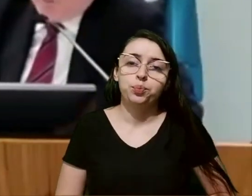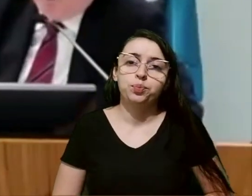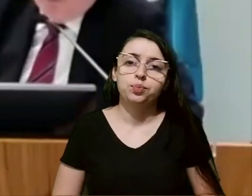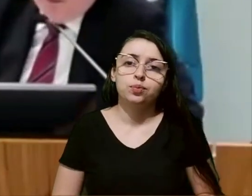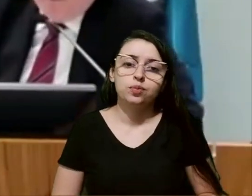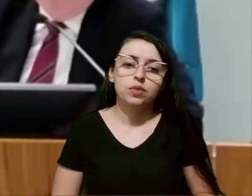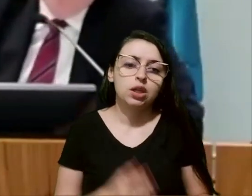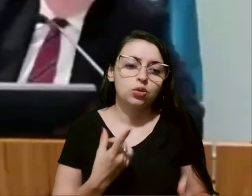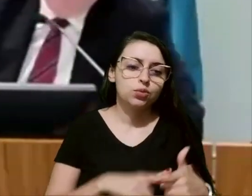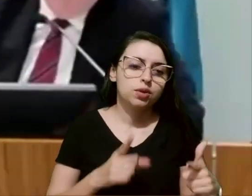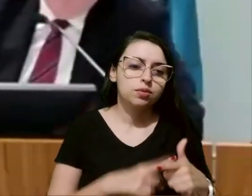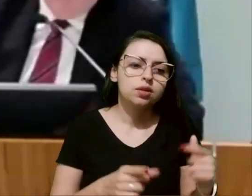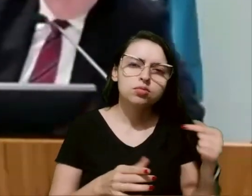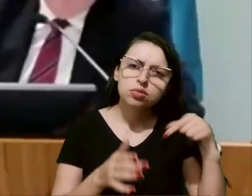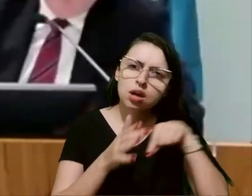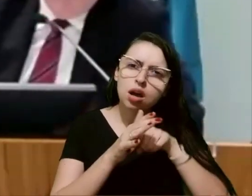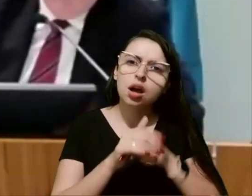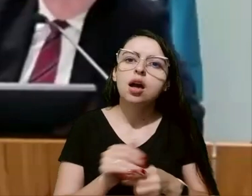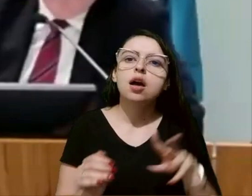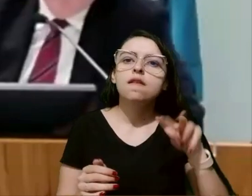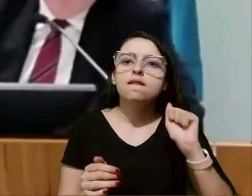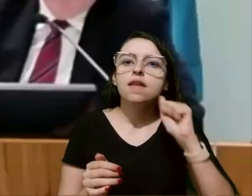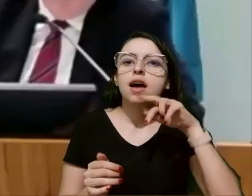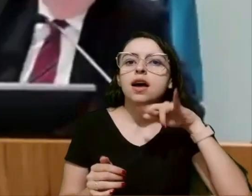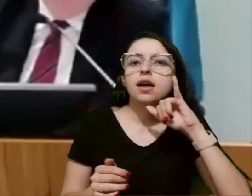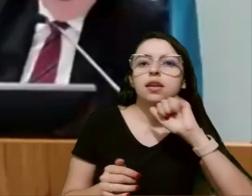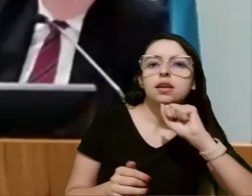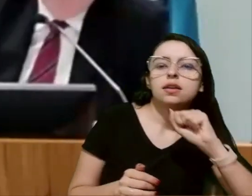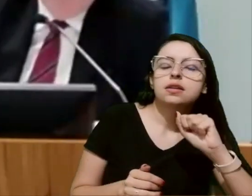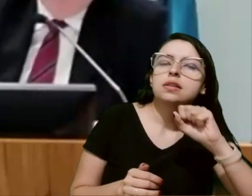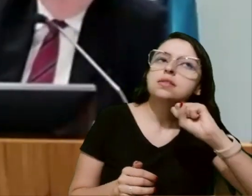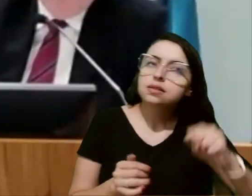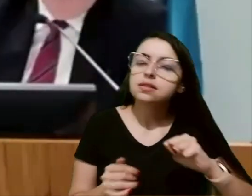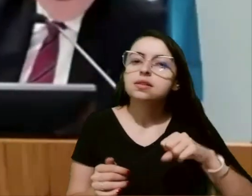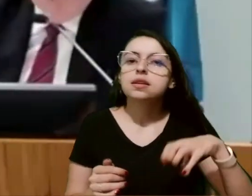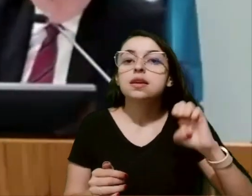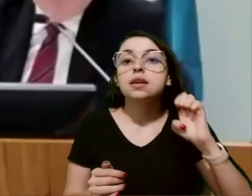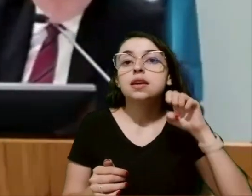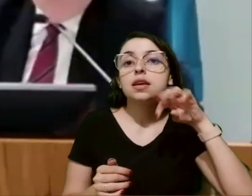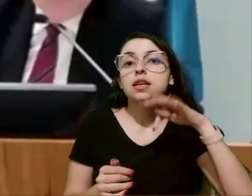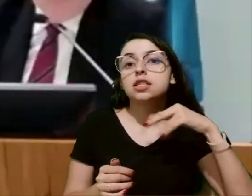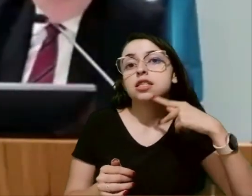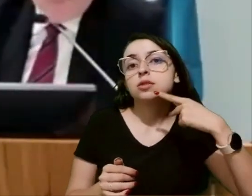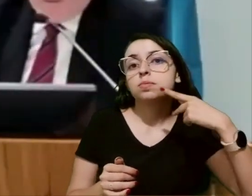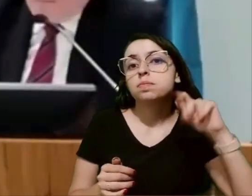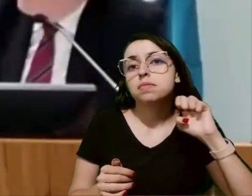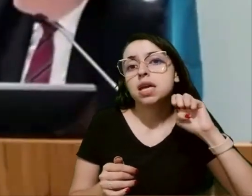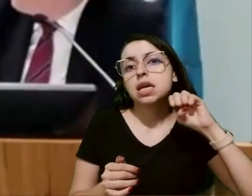os problemas estavam localizados nas varas especializadas.